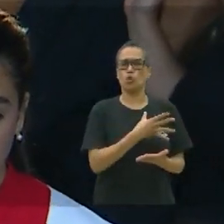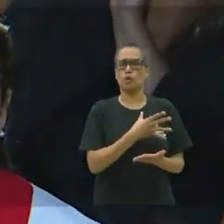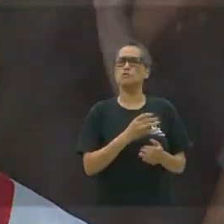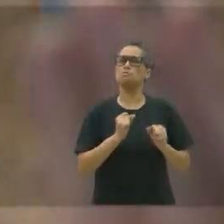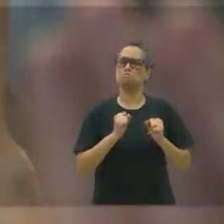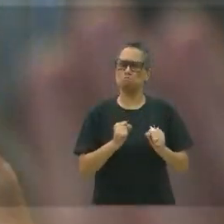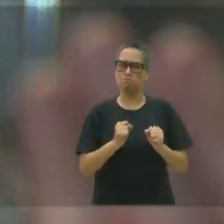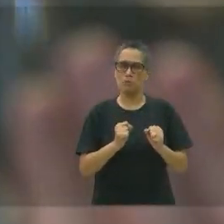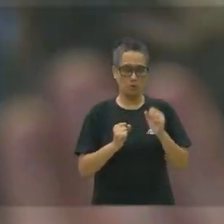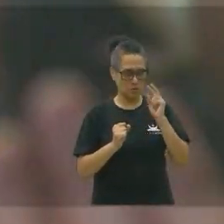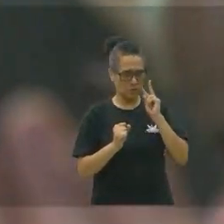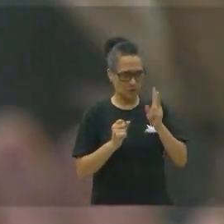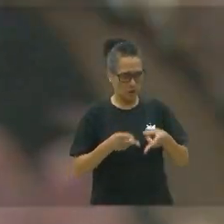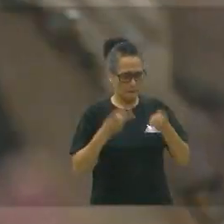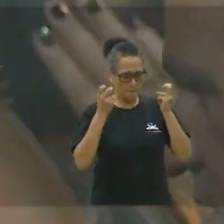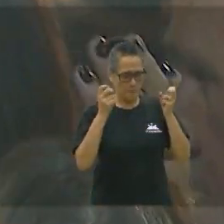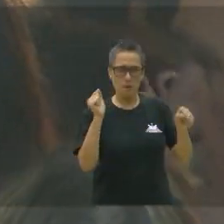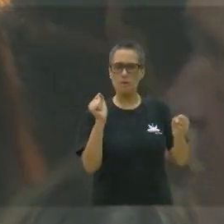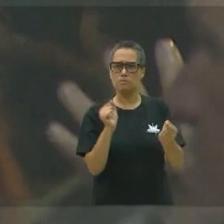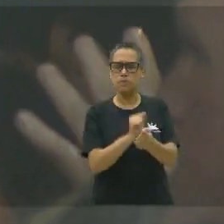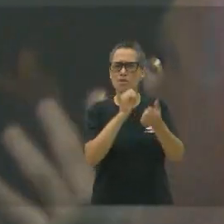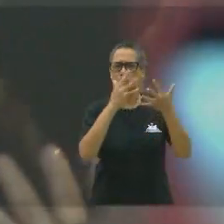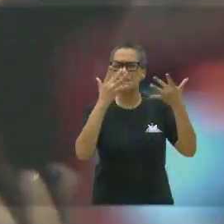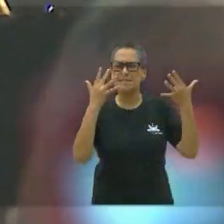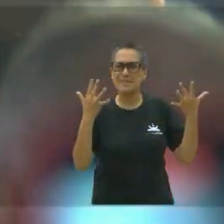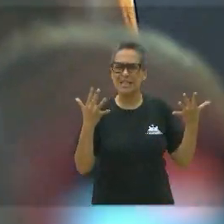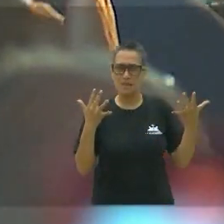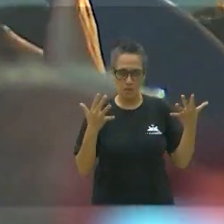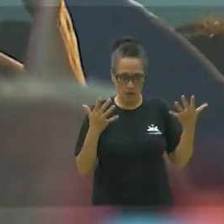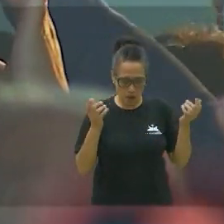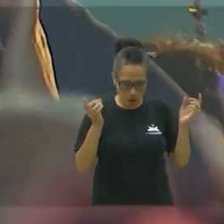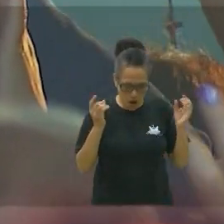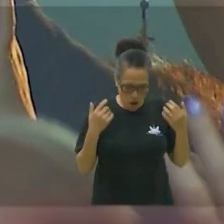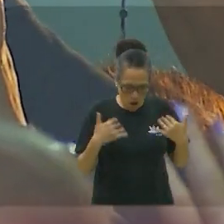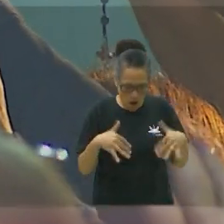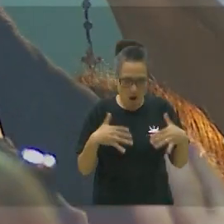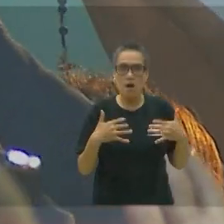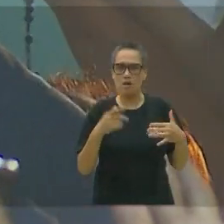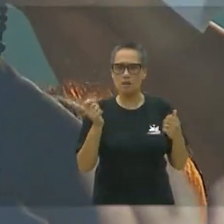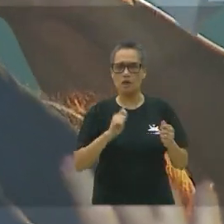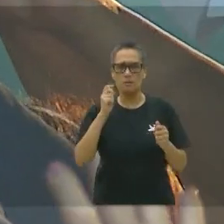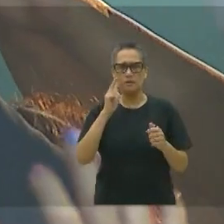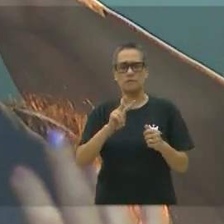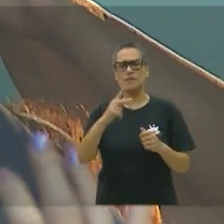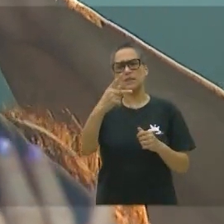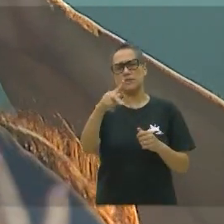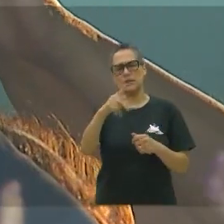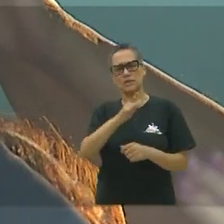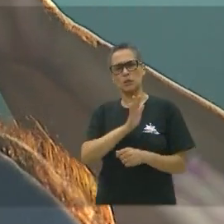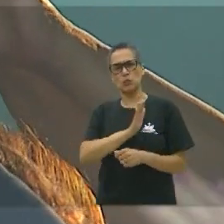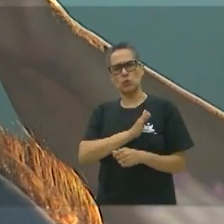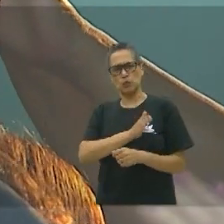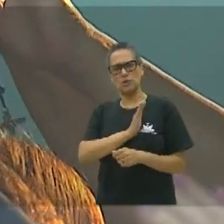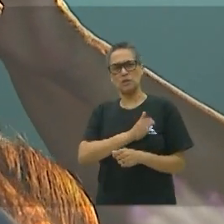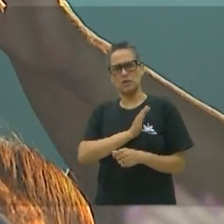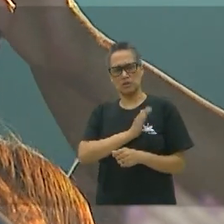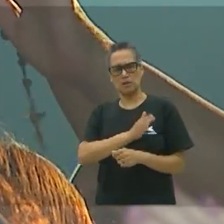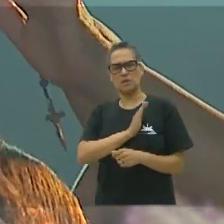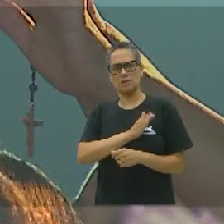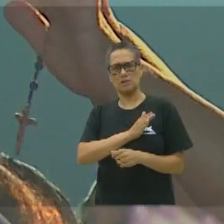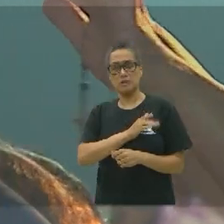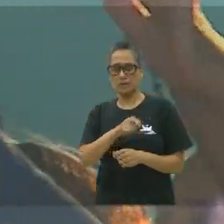ver milagres, prodígios e sinais. É o teu coração convertido, é